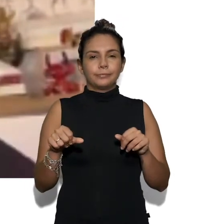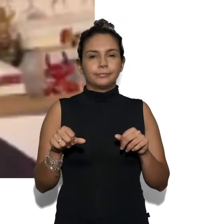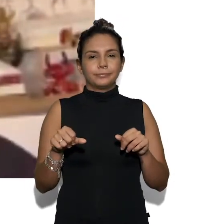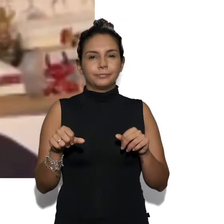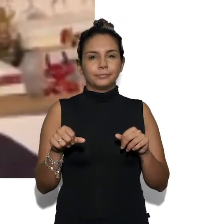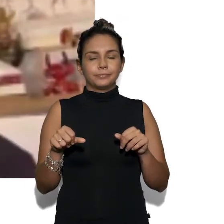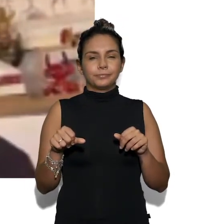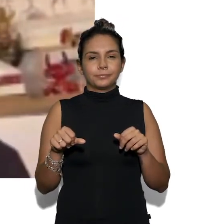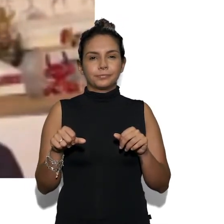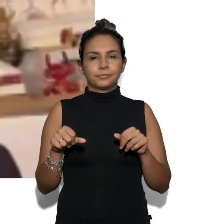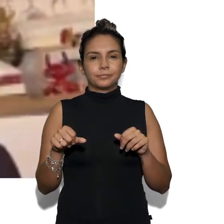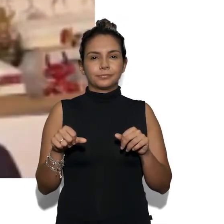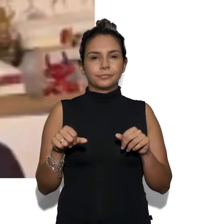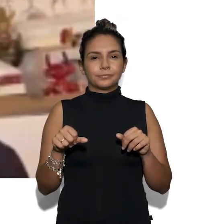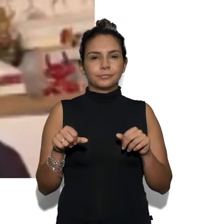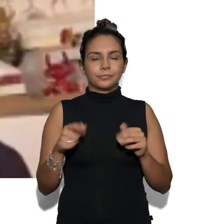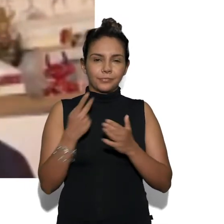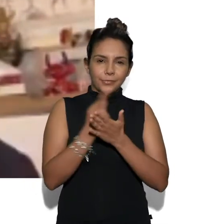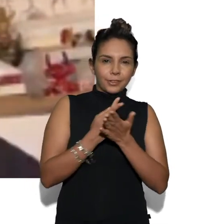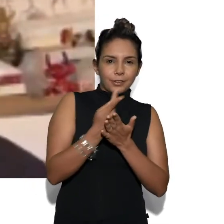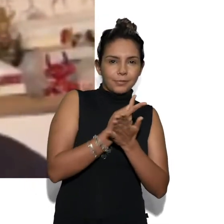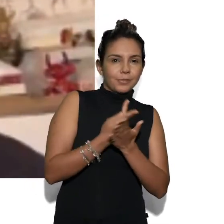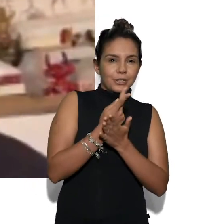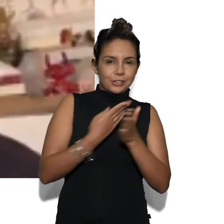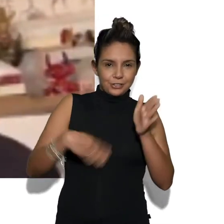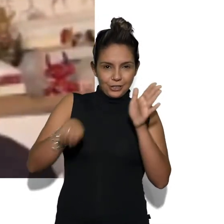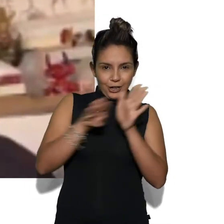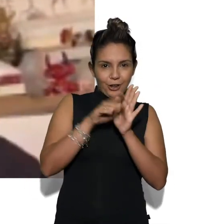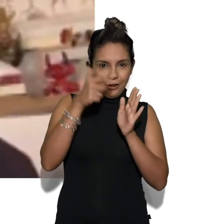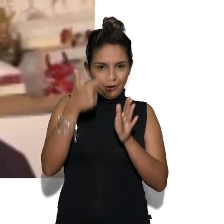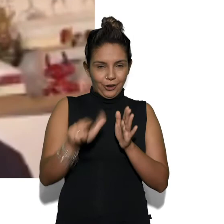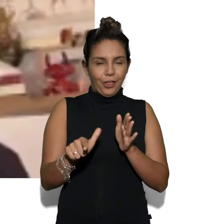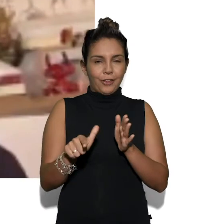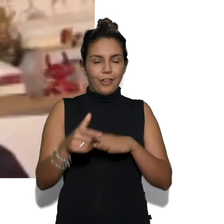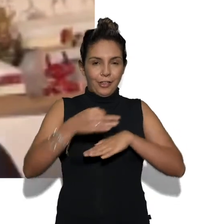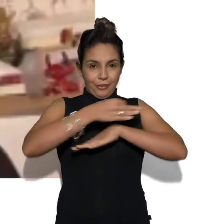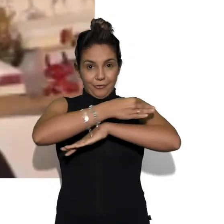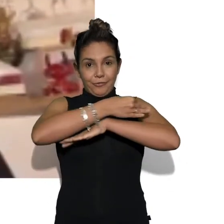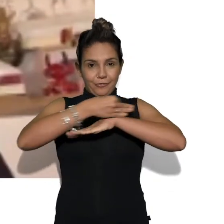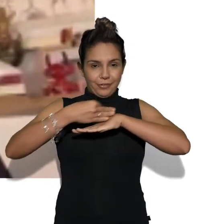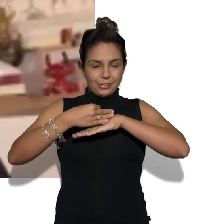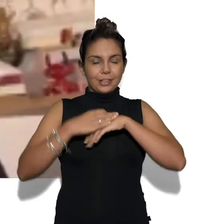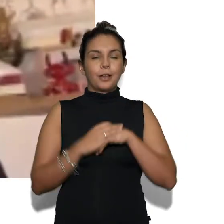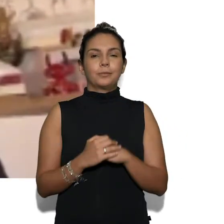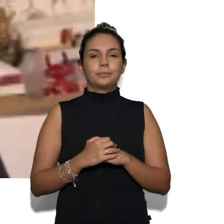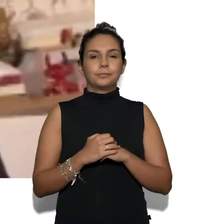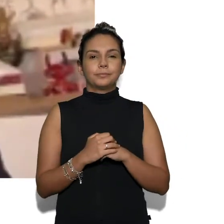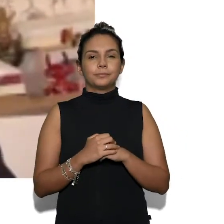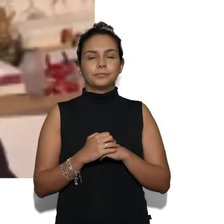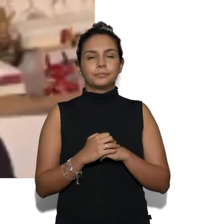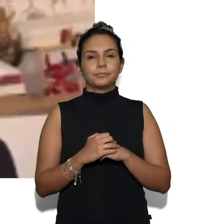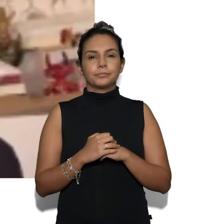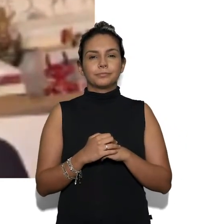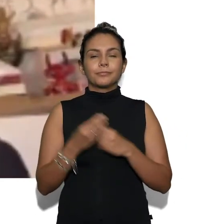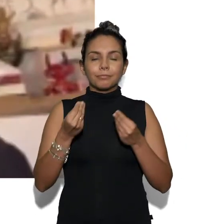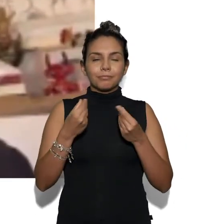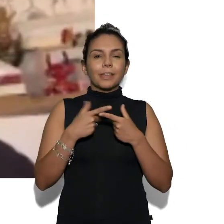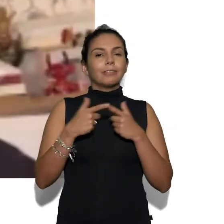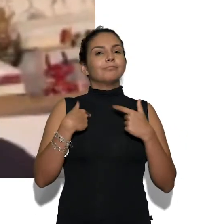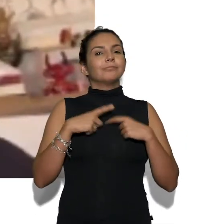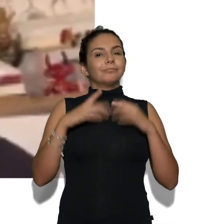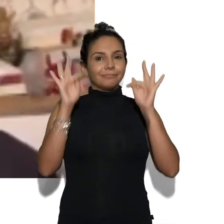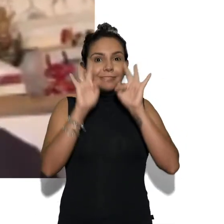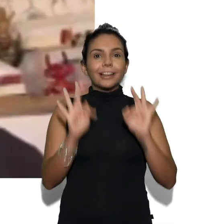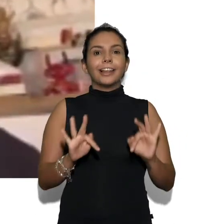estou meio à procura de chegar novamente à ficção, mas com